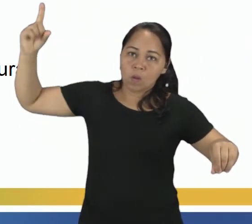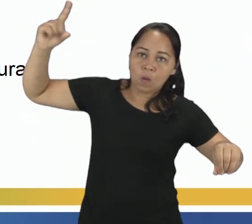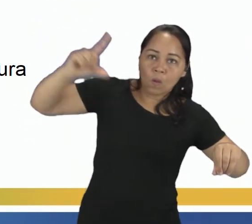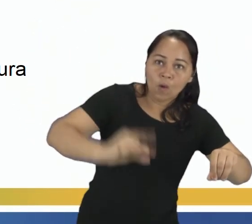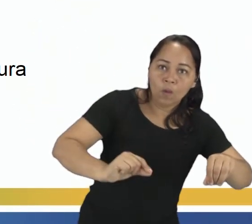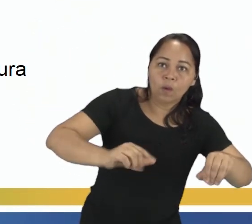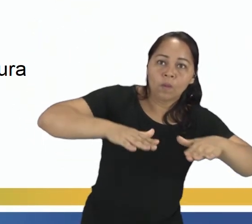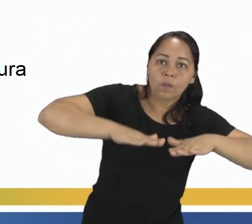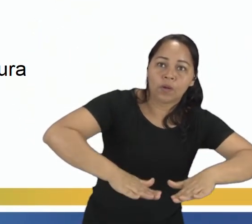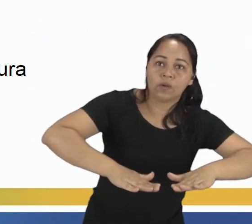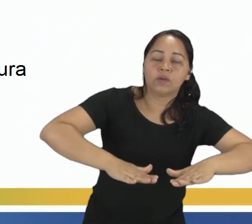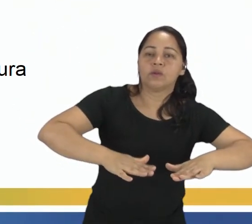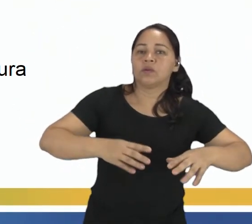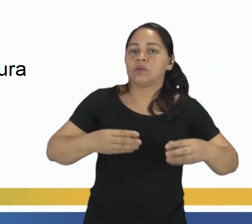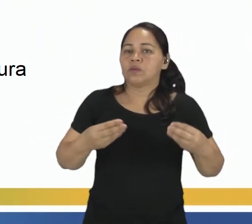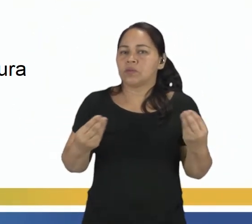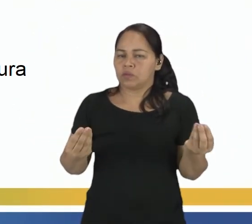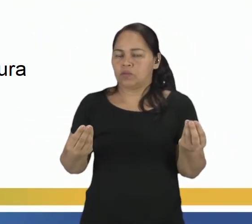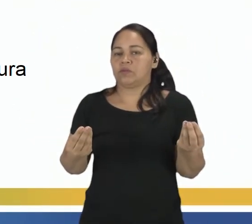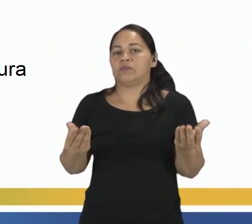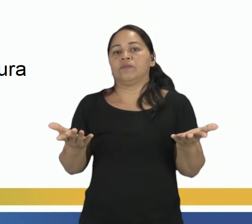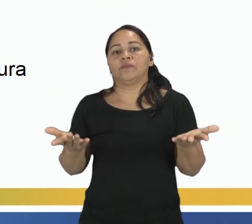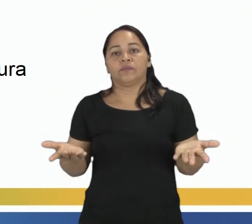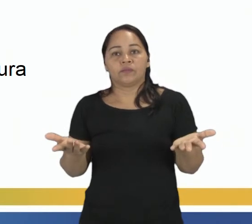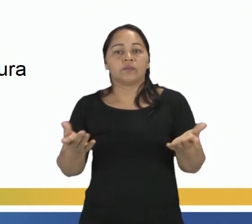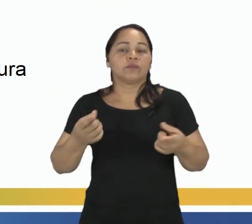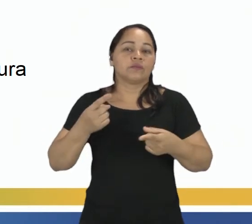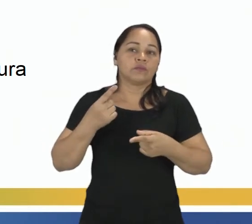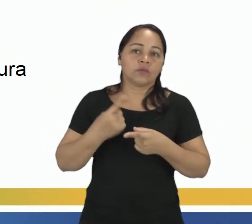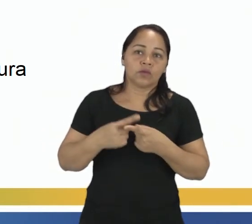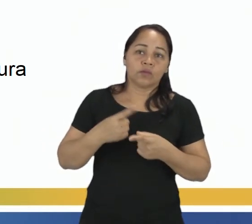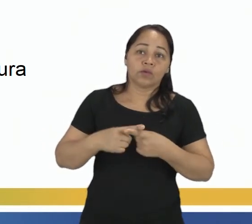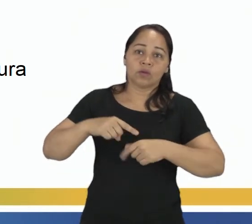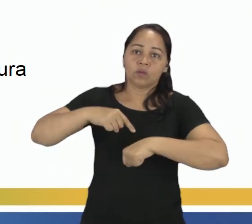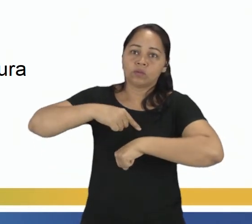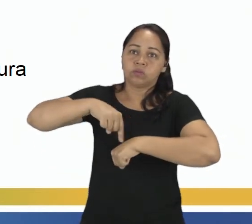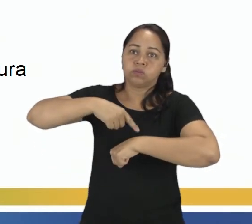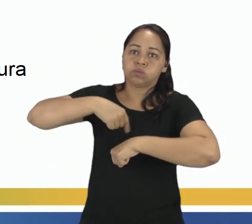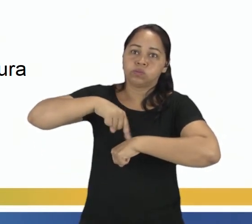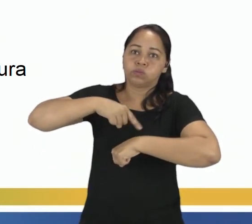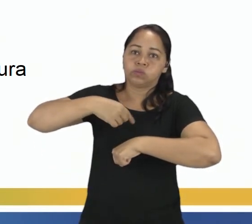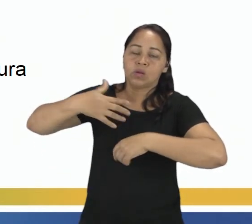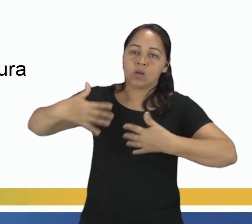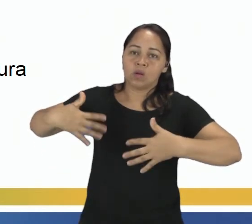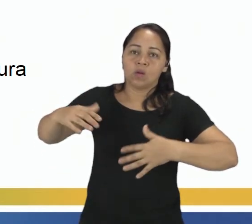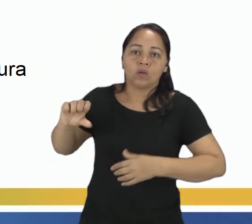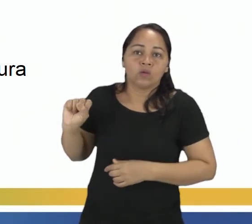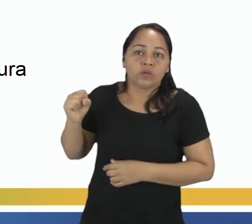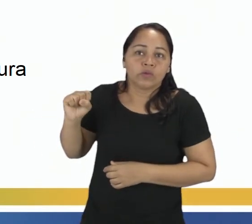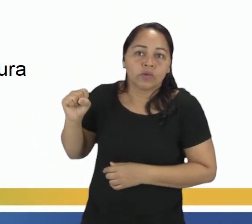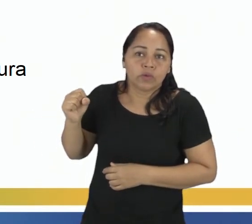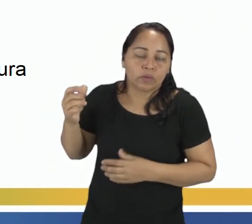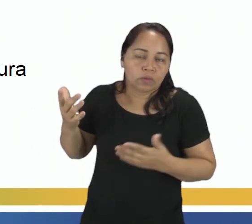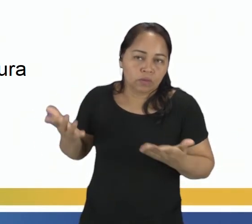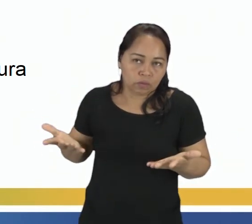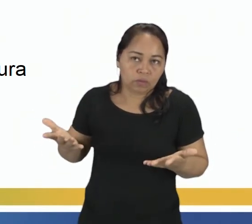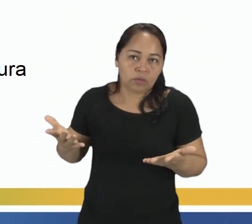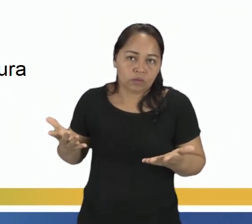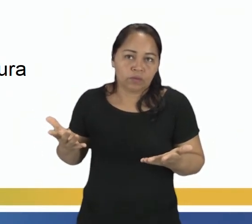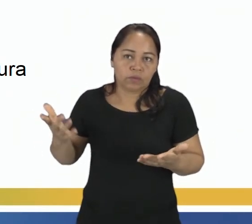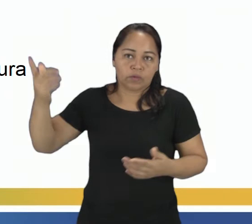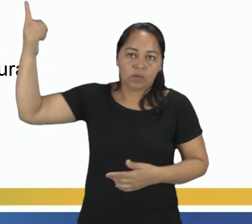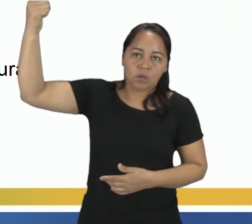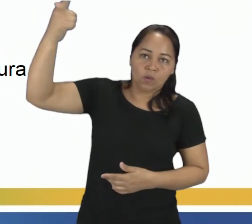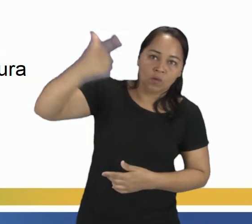h, mas um instante, o que é o instante? O instante é o tempo, né? Então ele quer saber em qual tempo o corpo alcançou